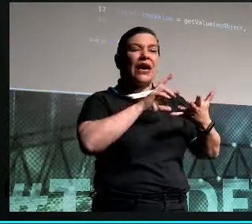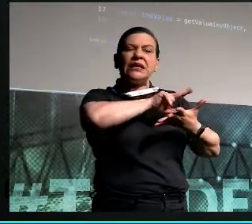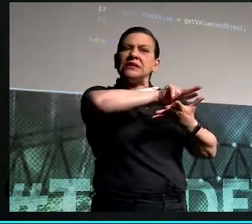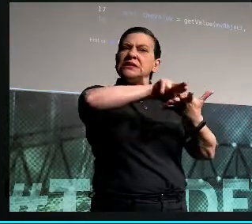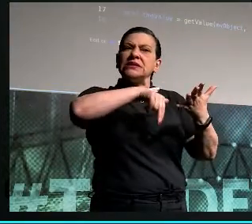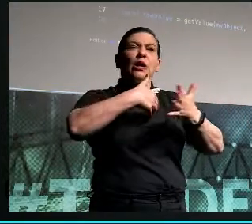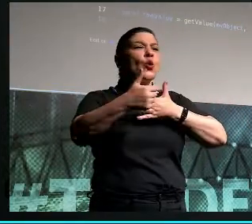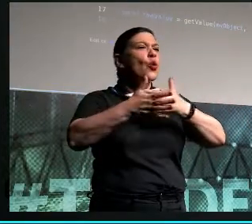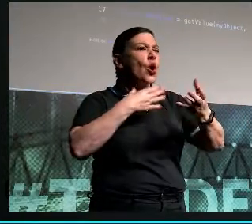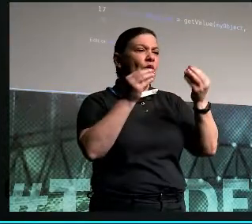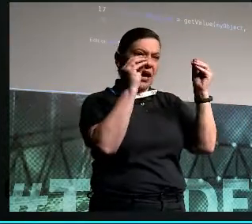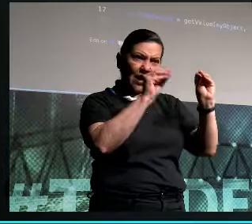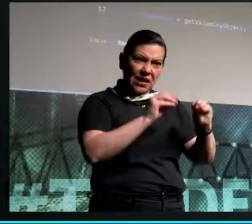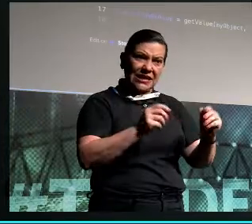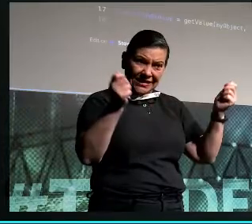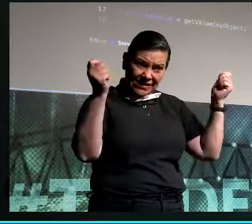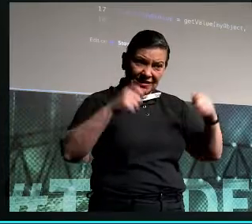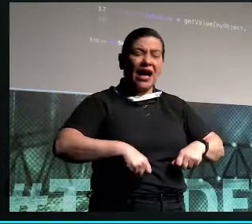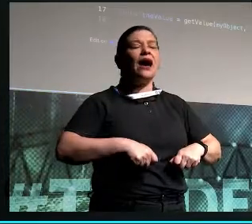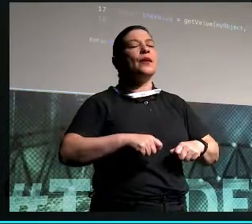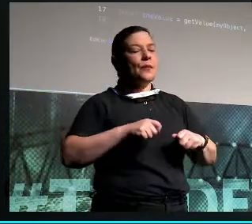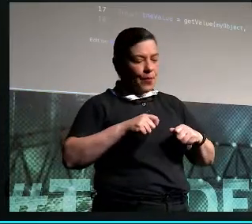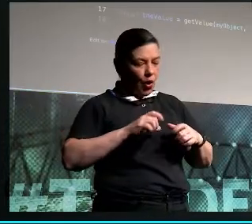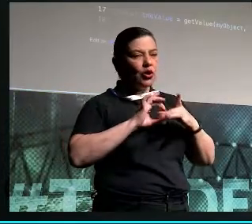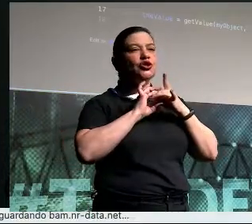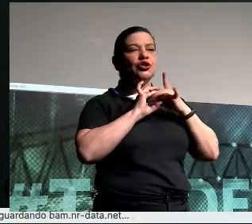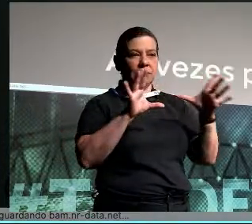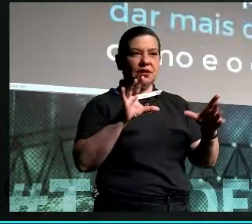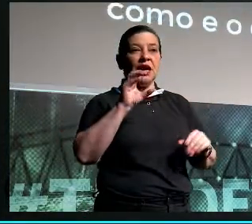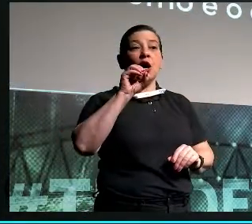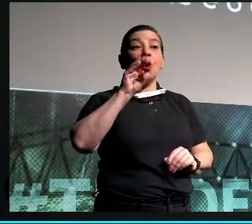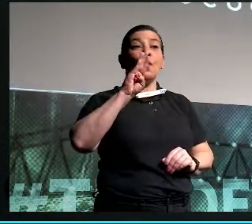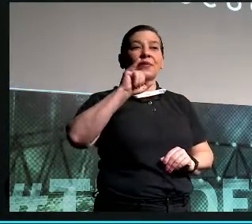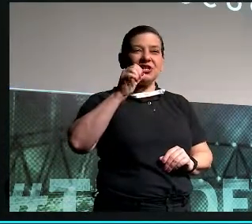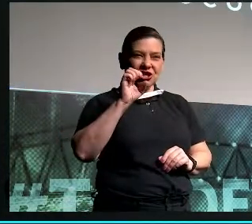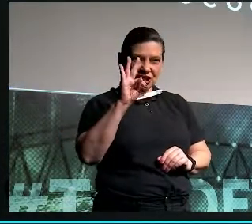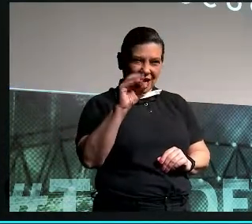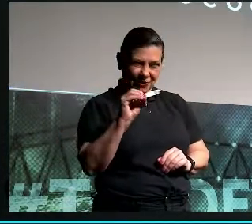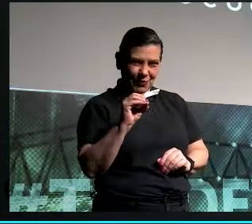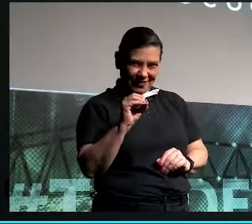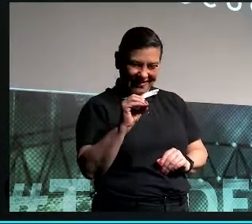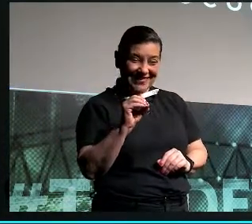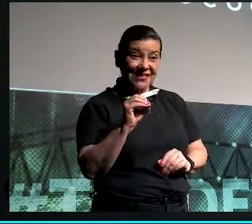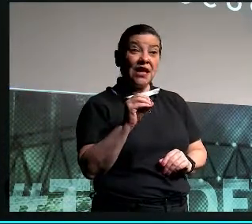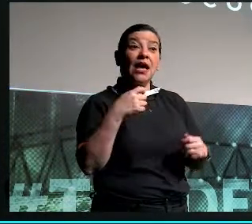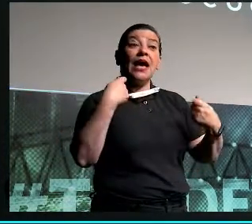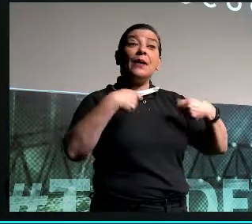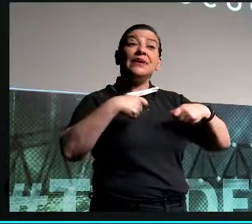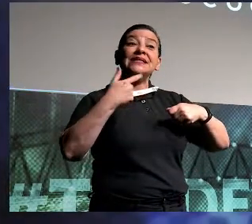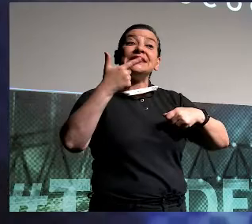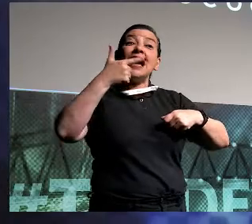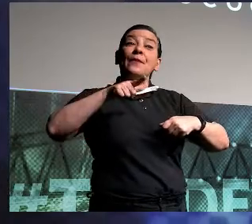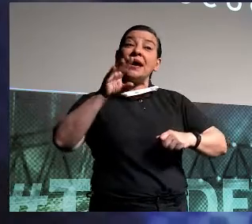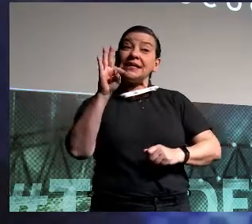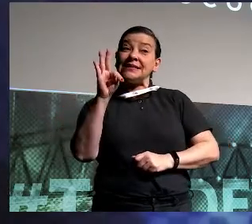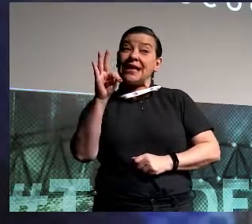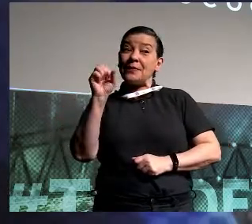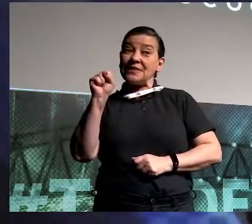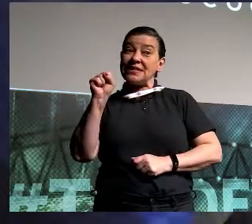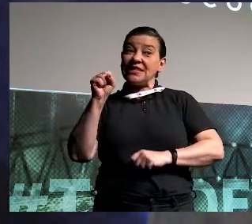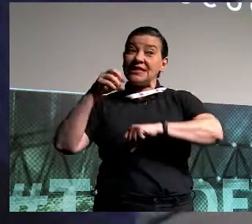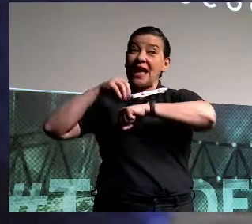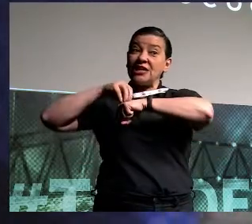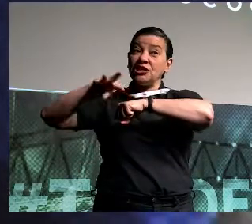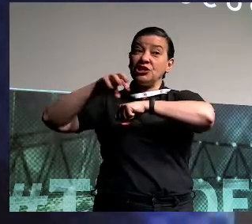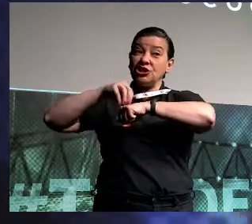qualquer objeto. Dá para fazer isso? Claro que dá. Só que, para isso, a gente precisa dar mais dicas para o TypeScript de como ele